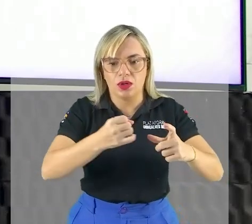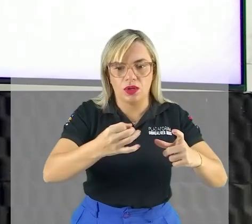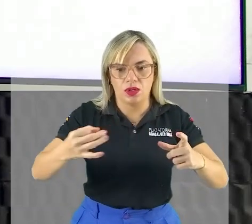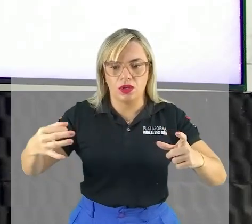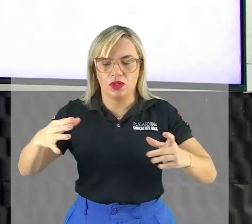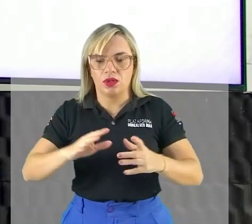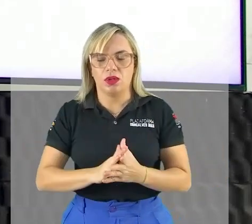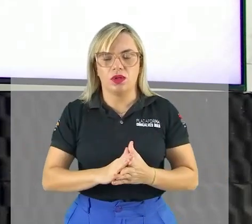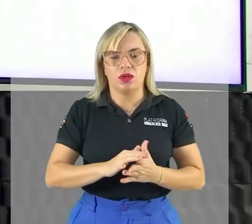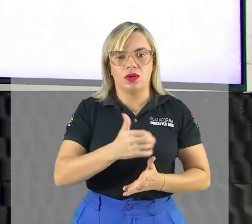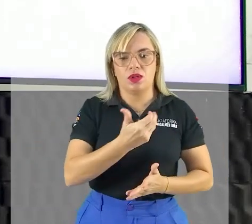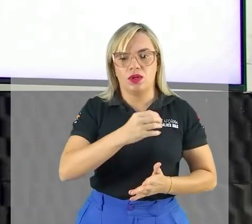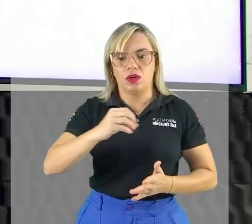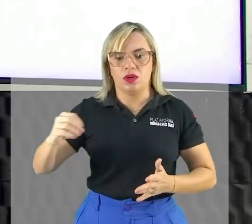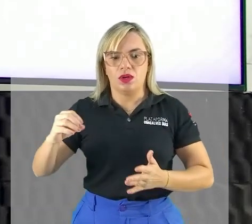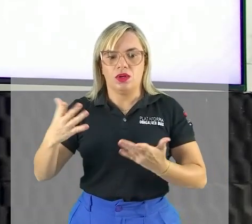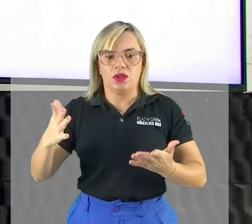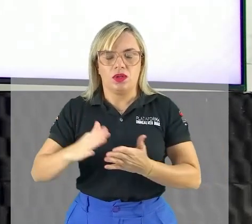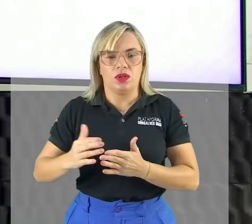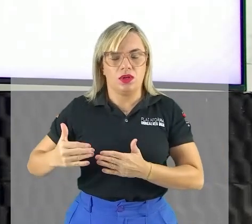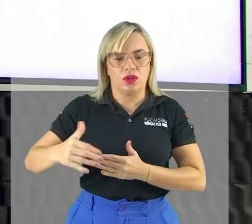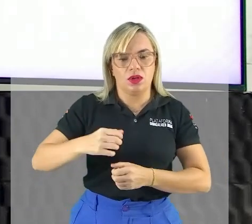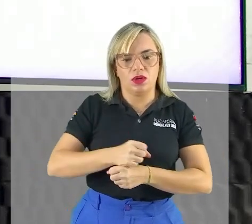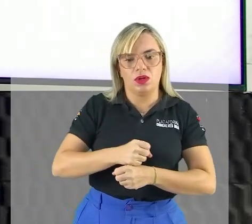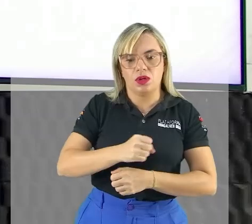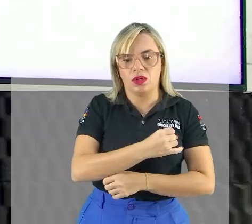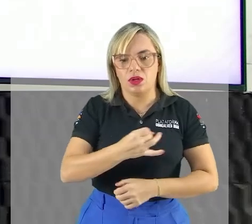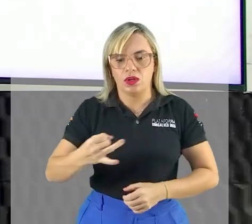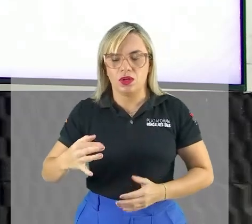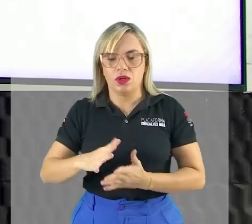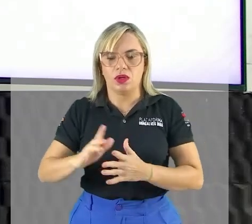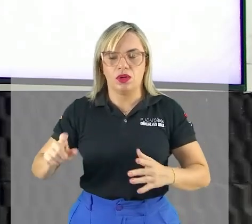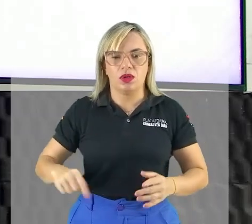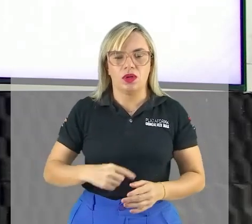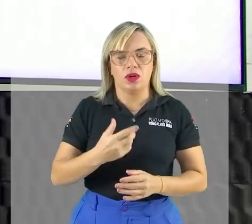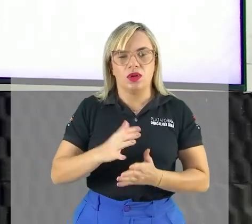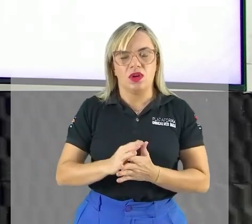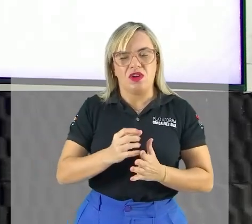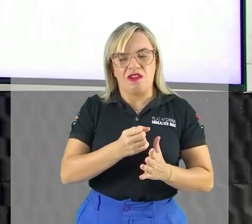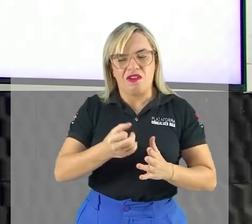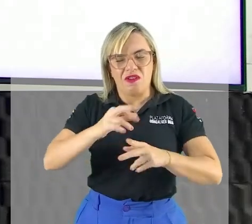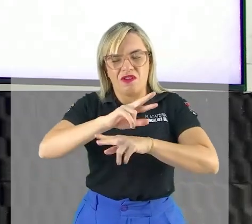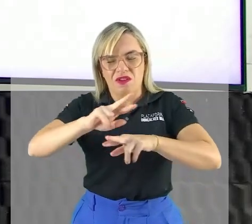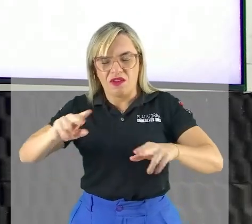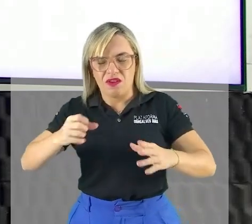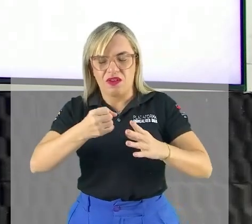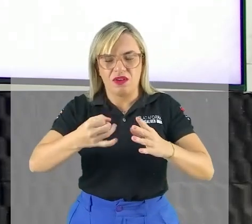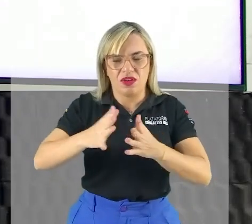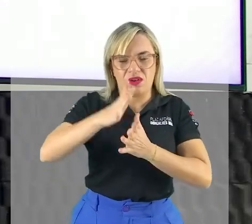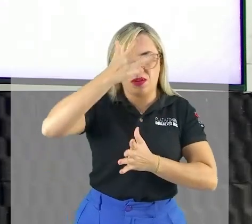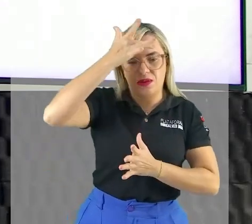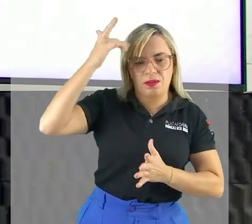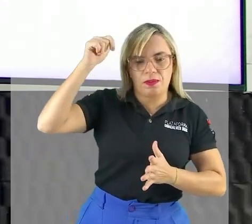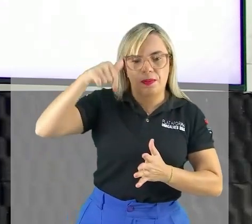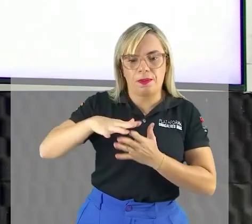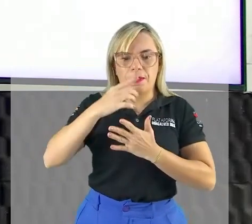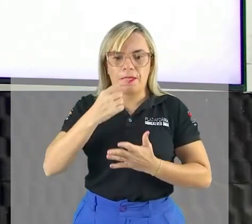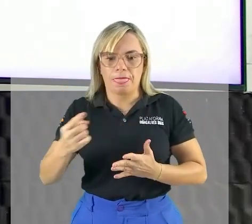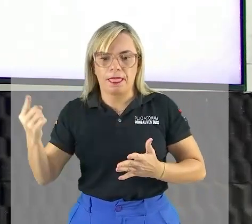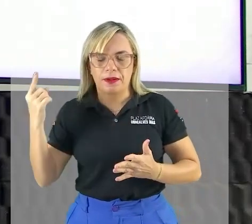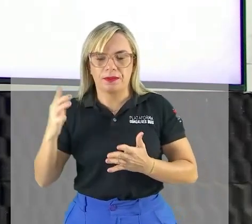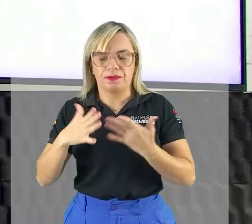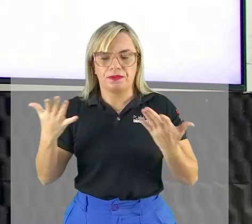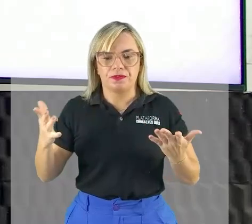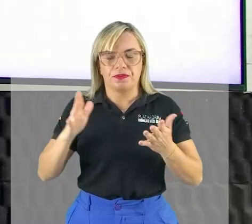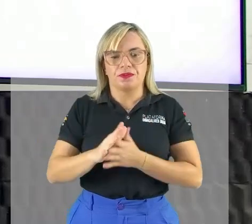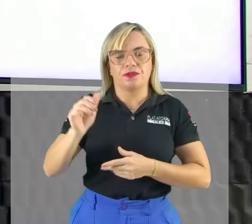um pouco mais de 100 anos o número de habitantes aumentava 10 vezes a Laurentino Gomes 1808 né que trata exatamente